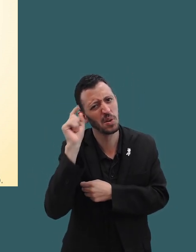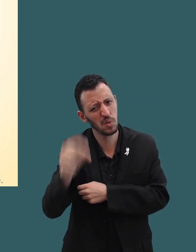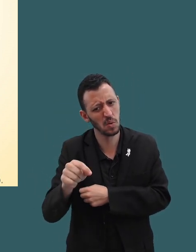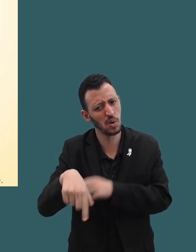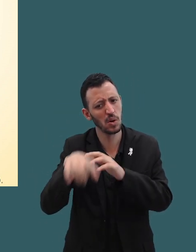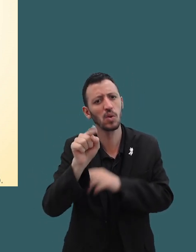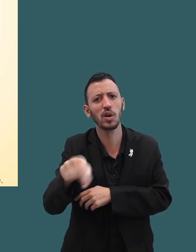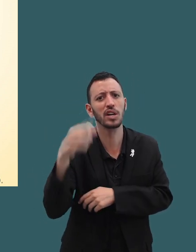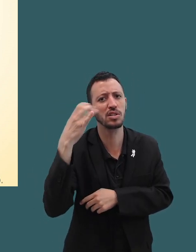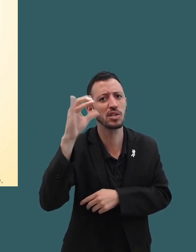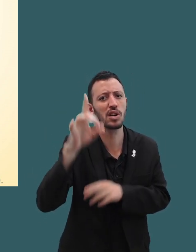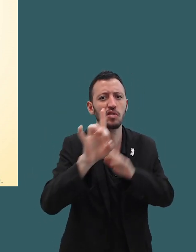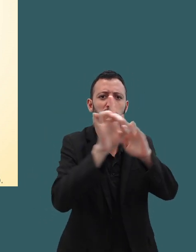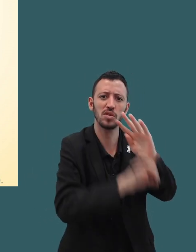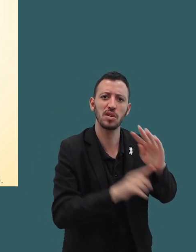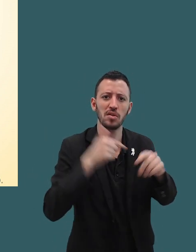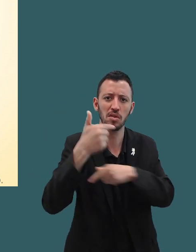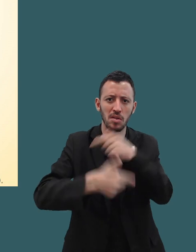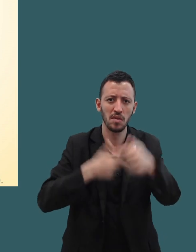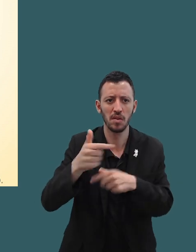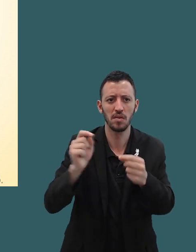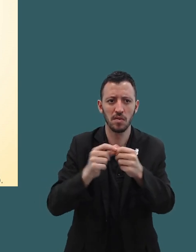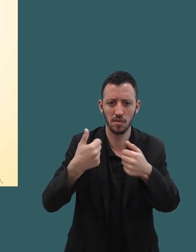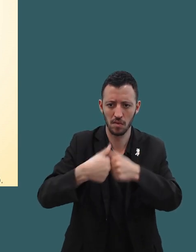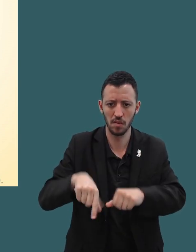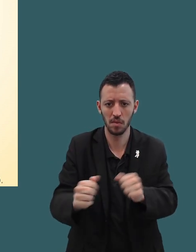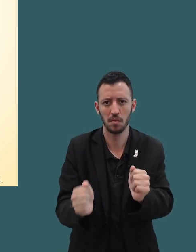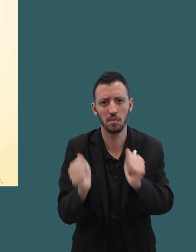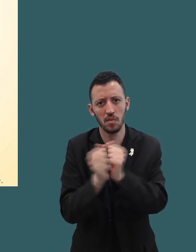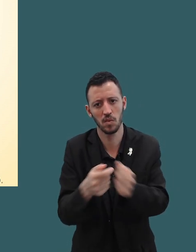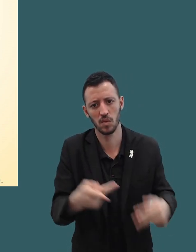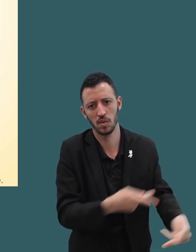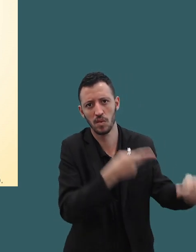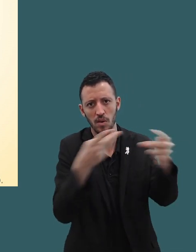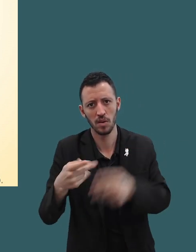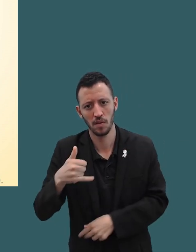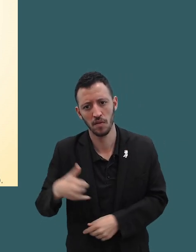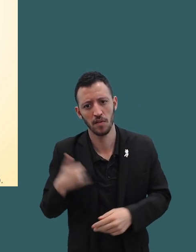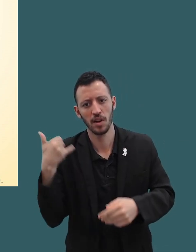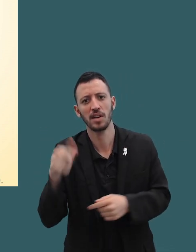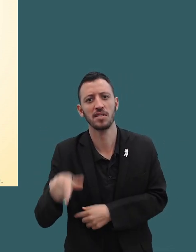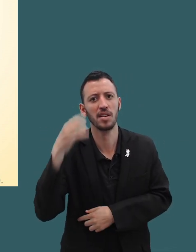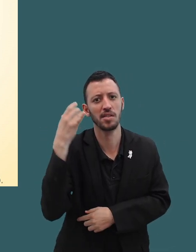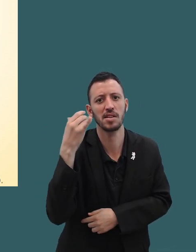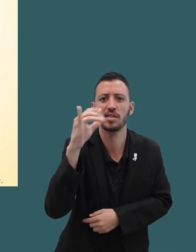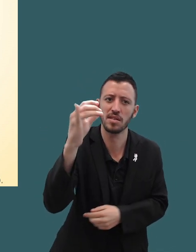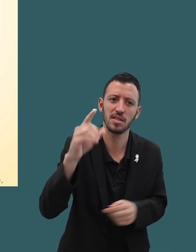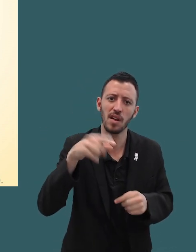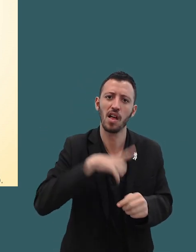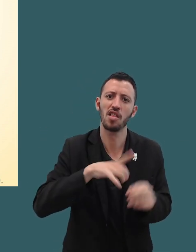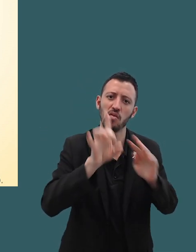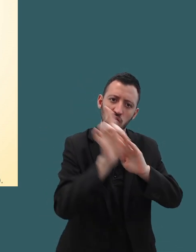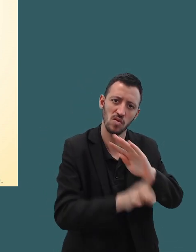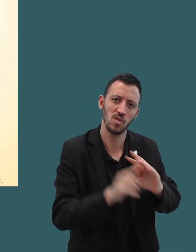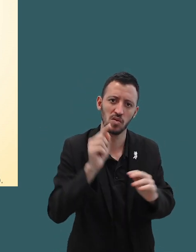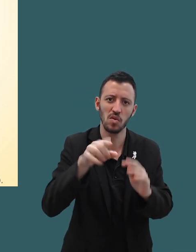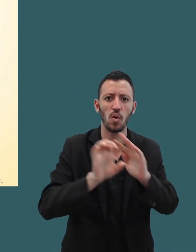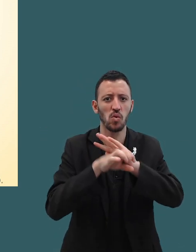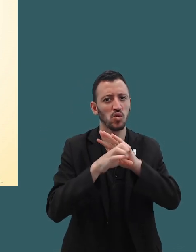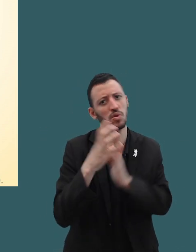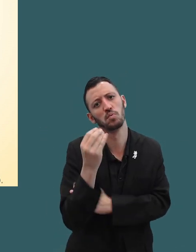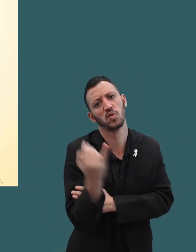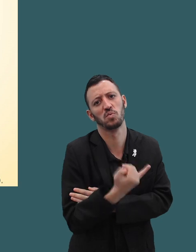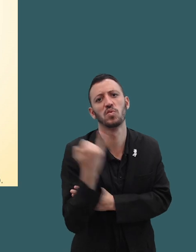um direito, o direito de exercer e querer estar perto, participar da festa da ciência como um direito. Eu acho que esse é um conceito